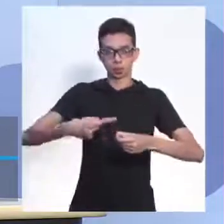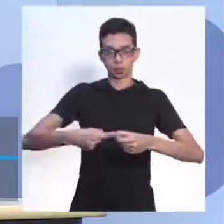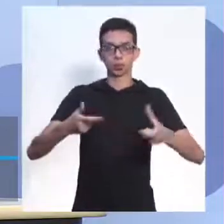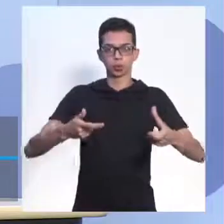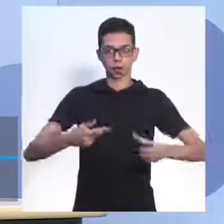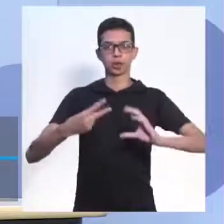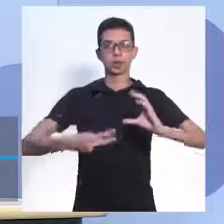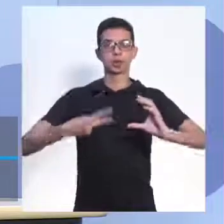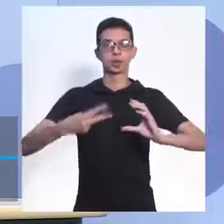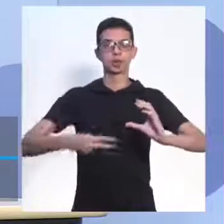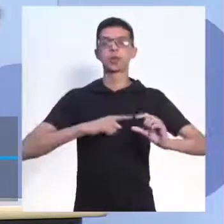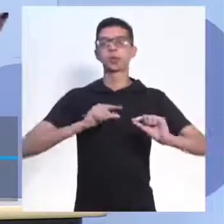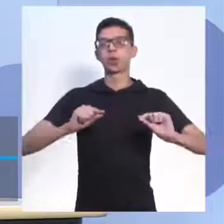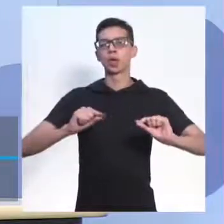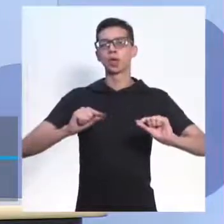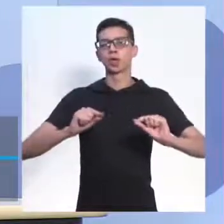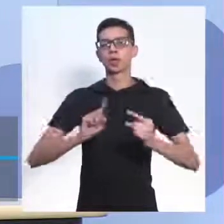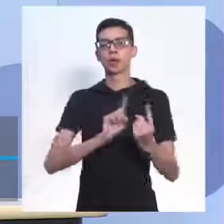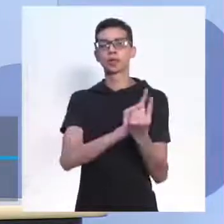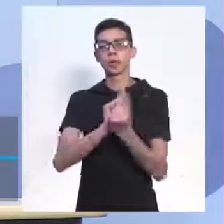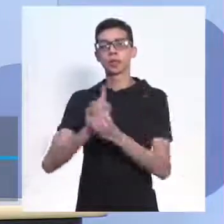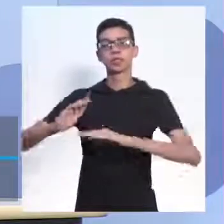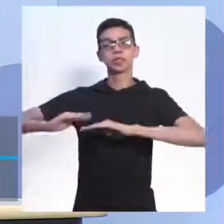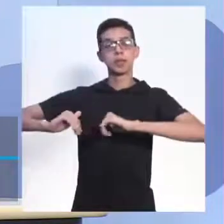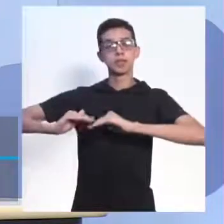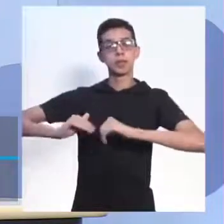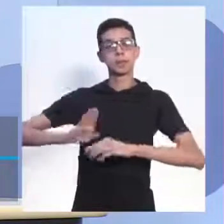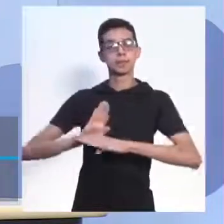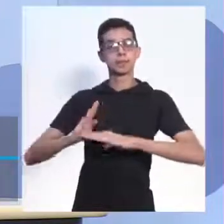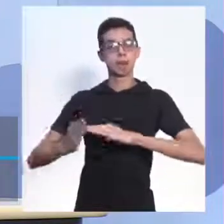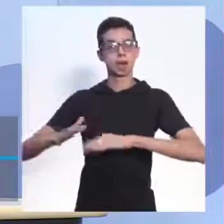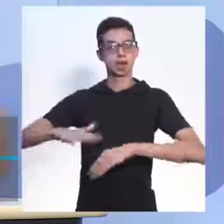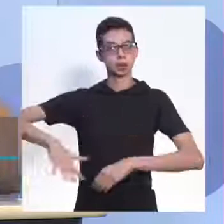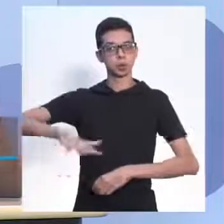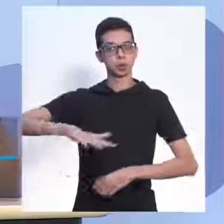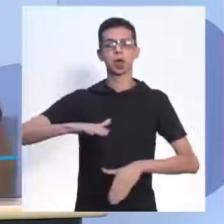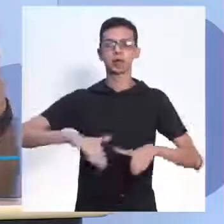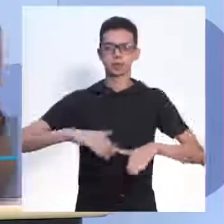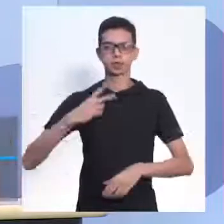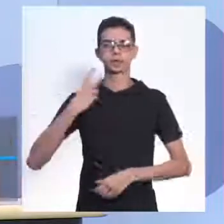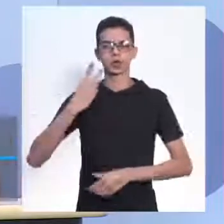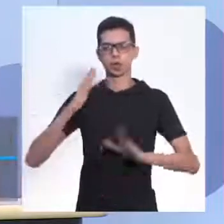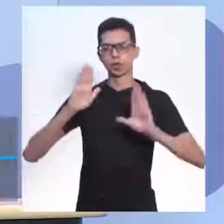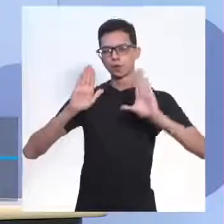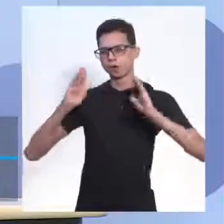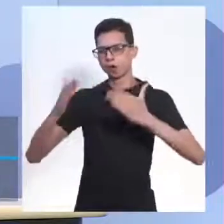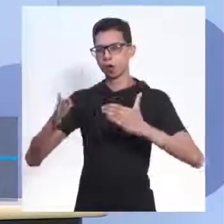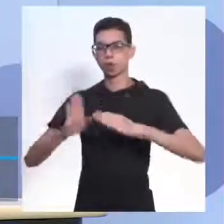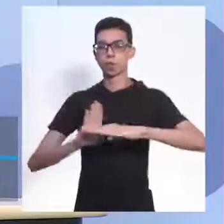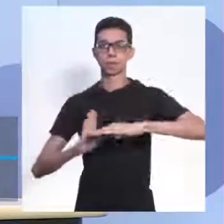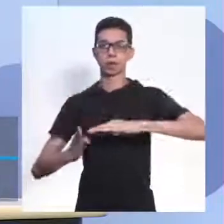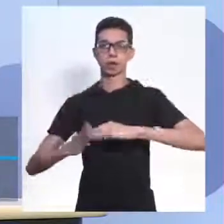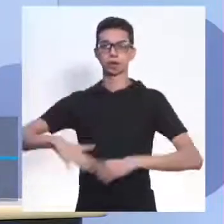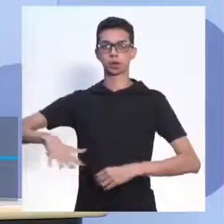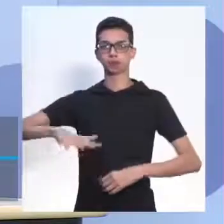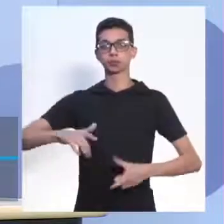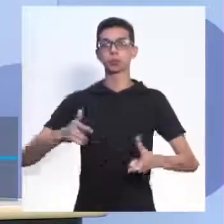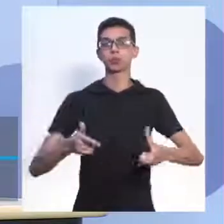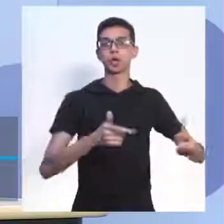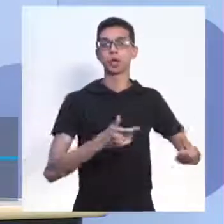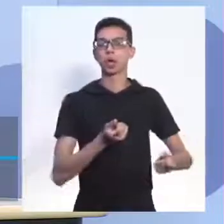vai atender ali algumas semanas de bairros específicos existem vereadores né que tem ali um foco maior em alguns bairros em algumas regiões